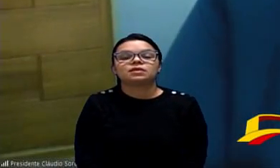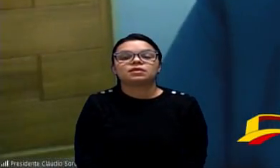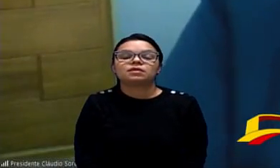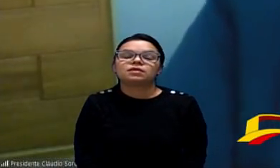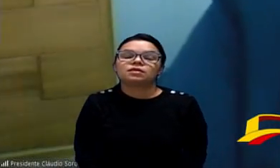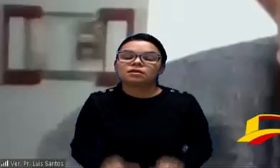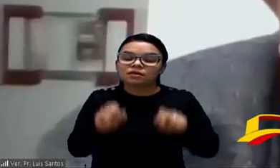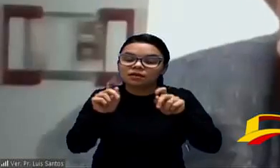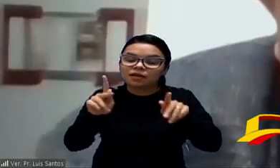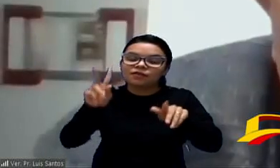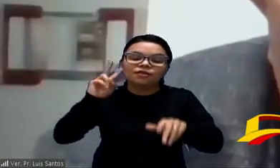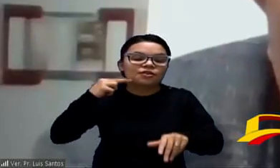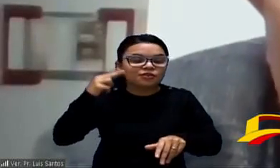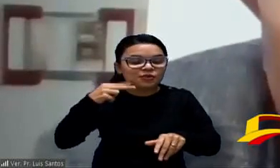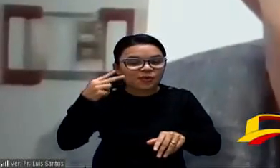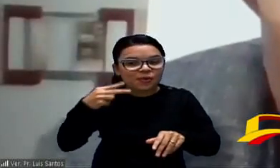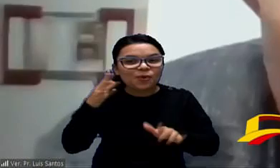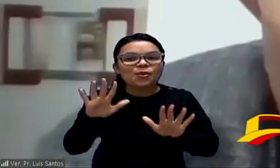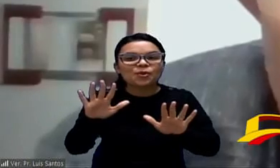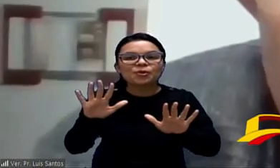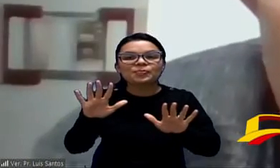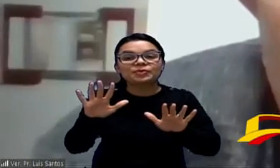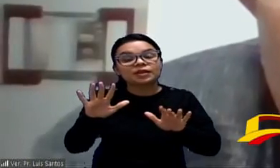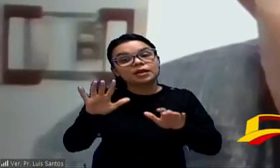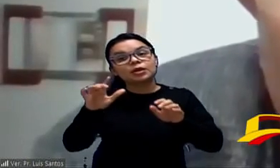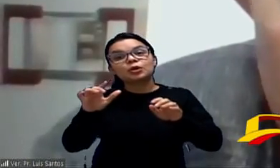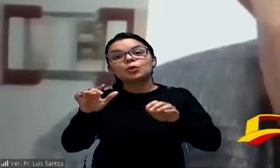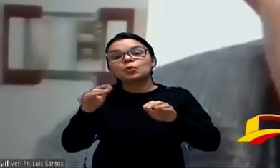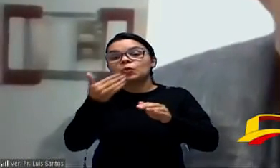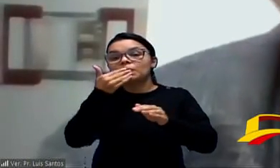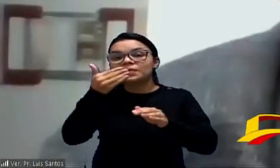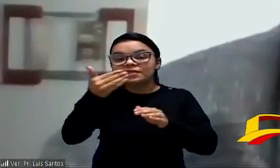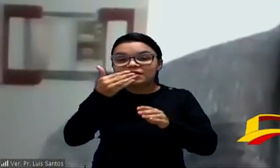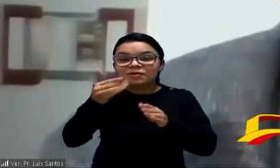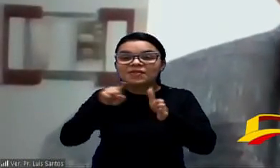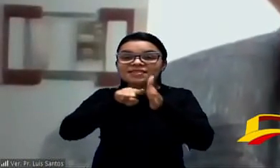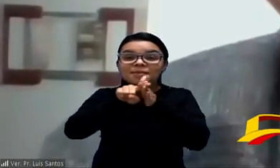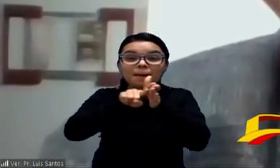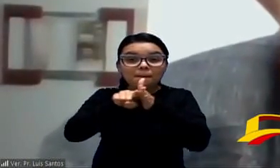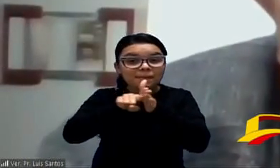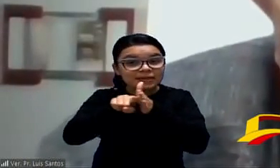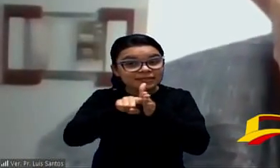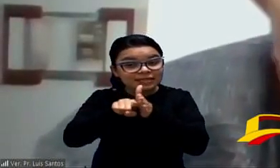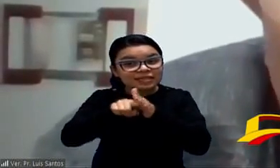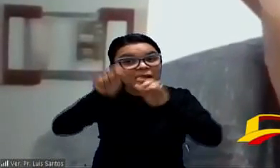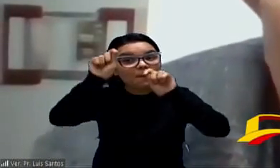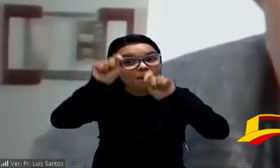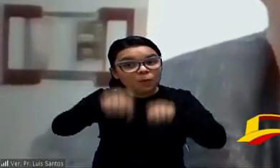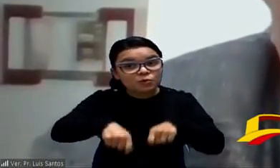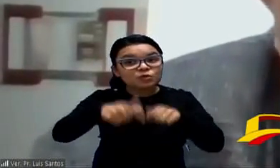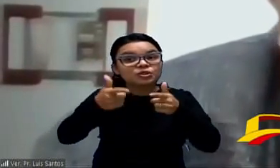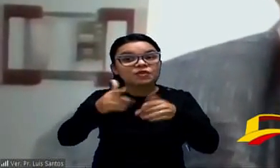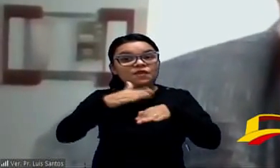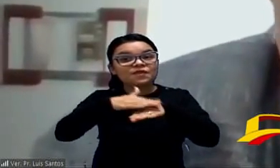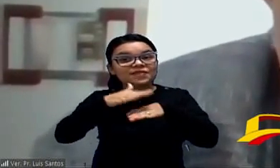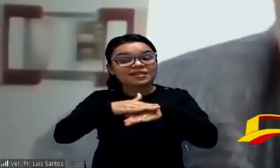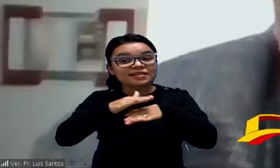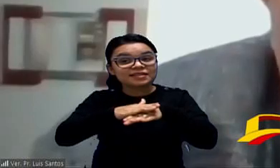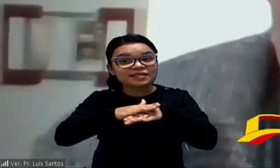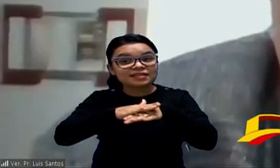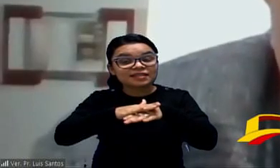Vereador, eu vou pedir ao jurídico que faça um levantamento se isso se é possível, por quê? Porque com isso